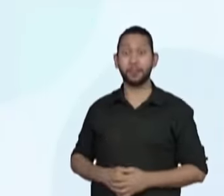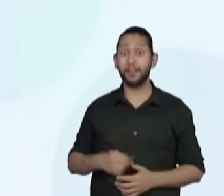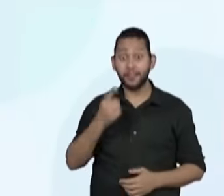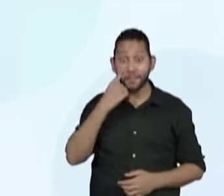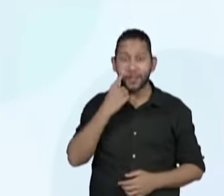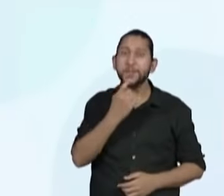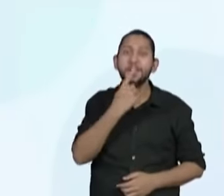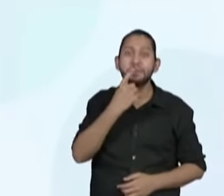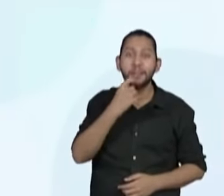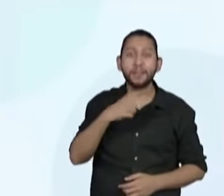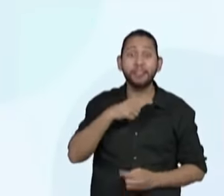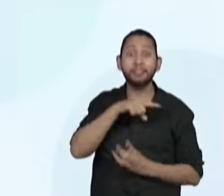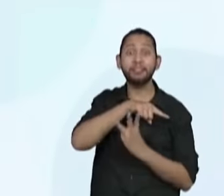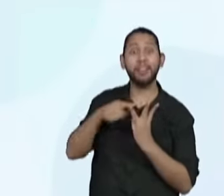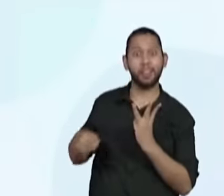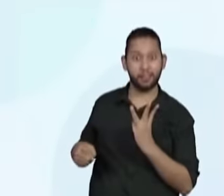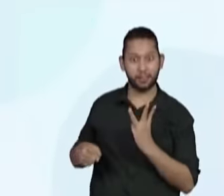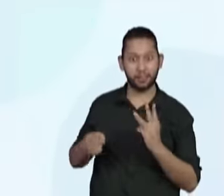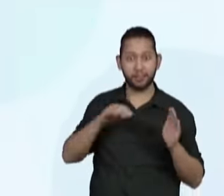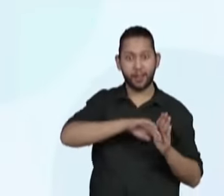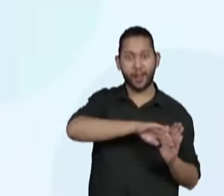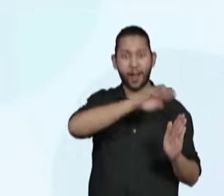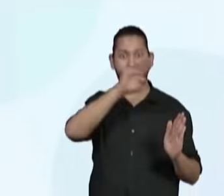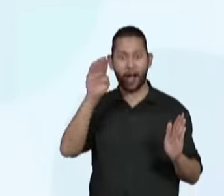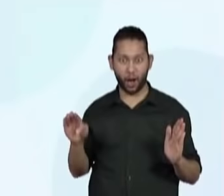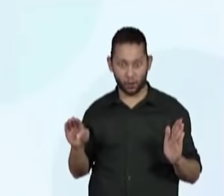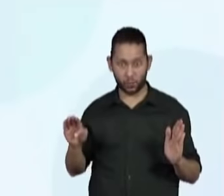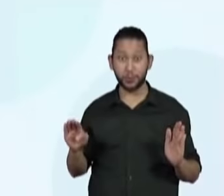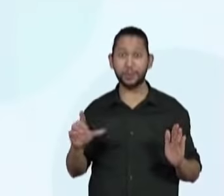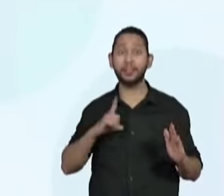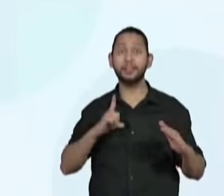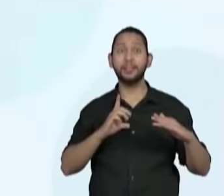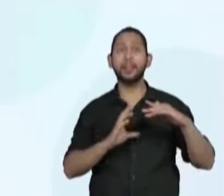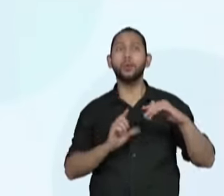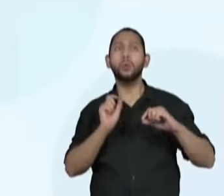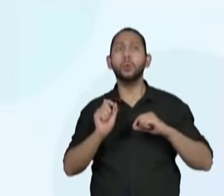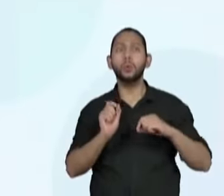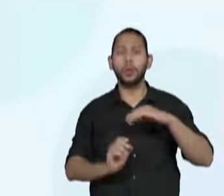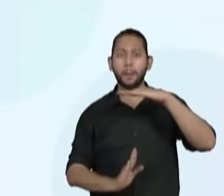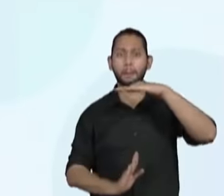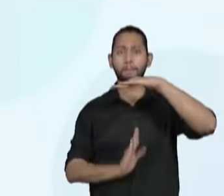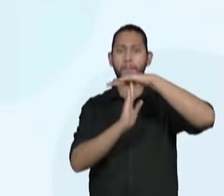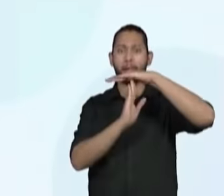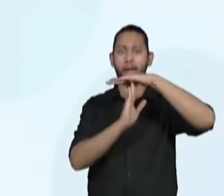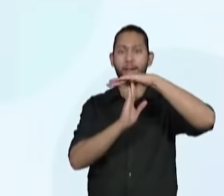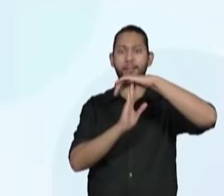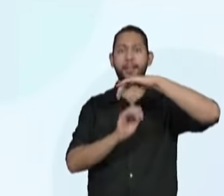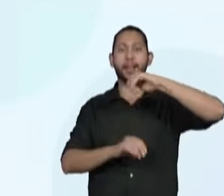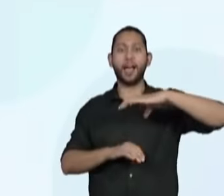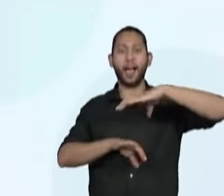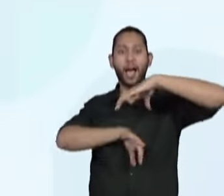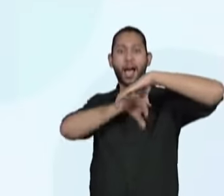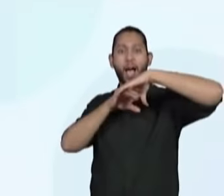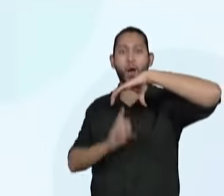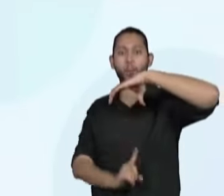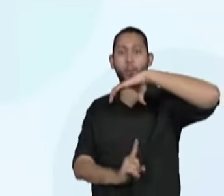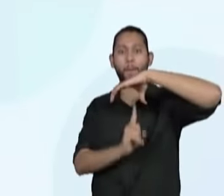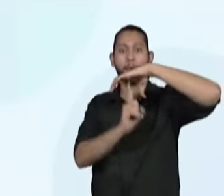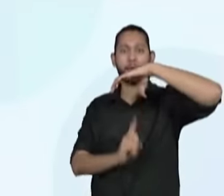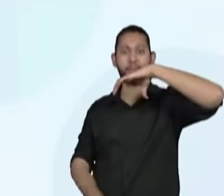pontos principais. Vamos começar falando sobre a chave, que é justamente o ponto médio, o ponto central de um arco. Tá?